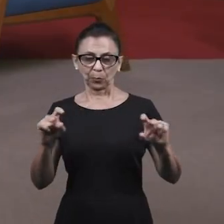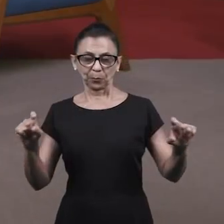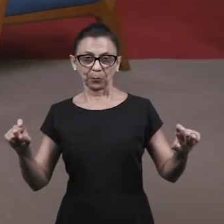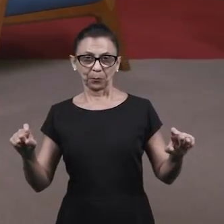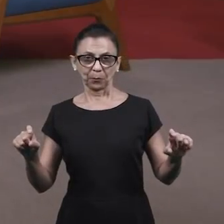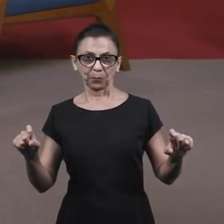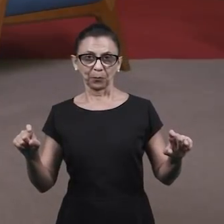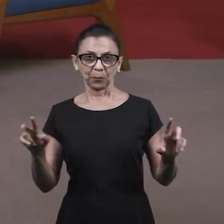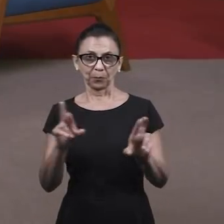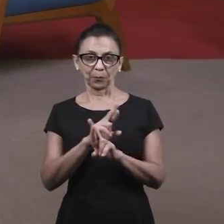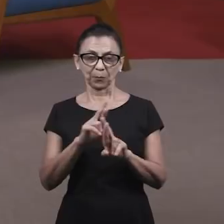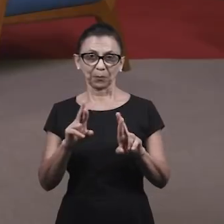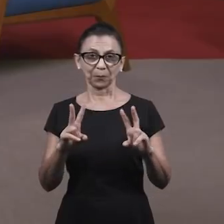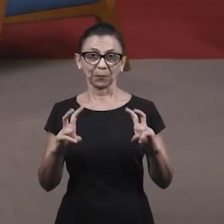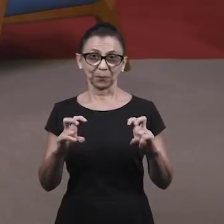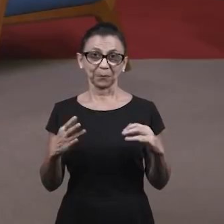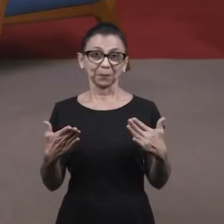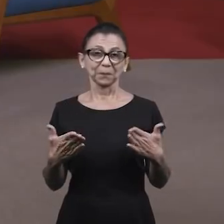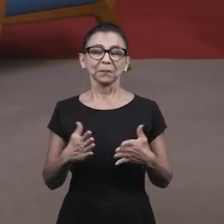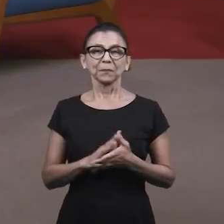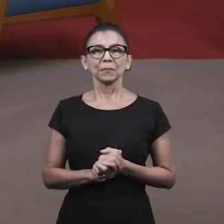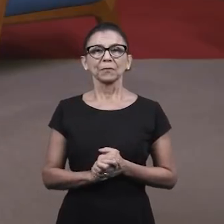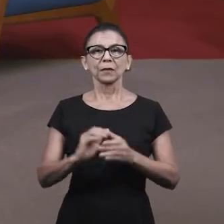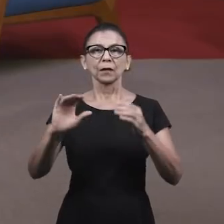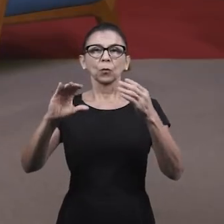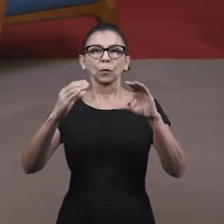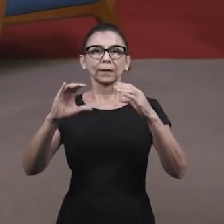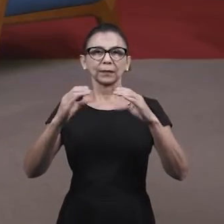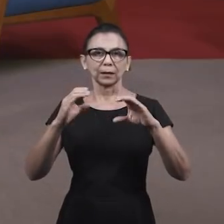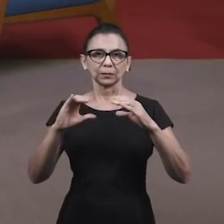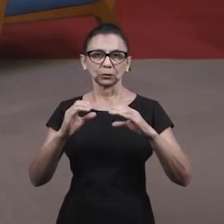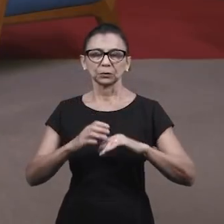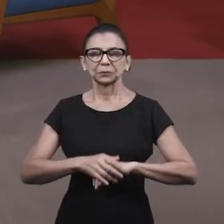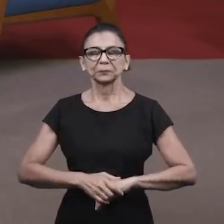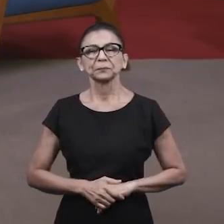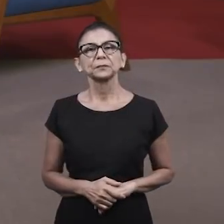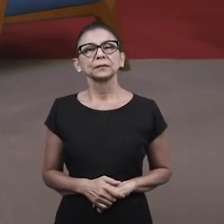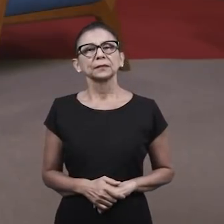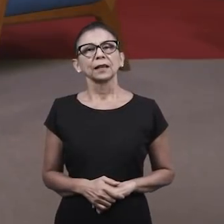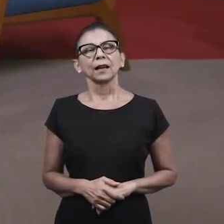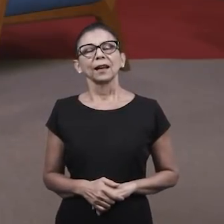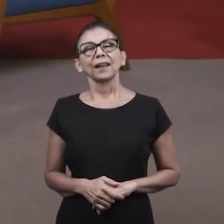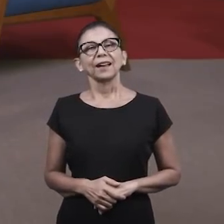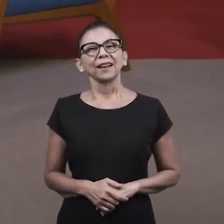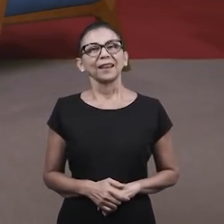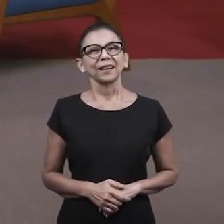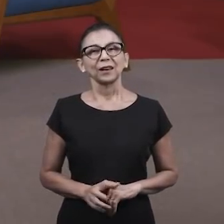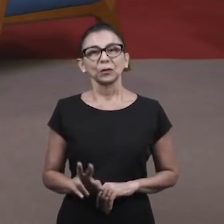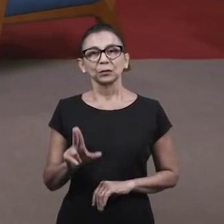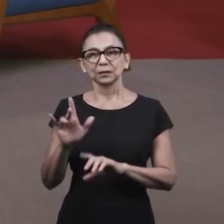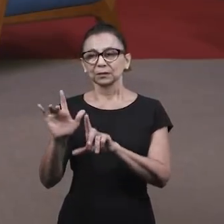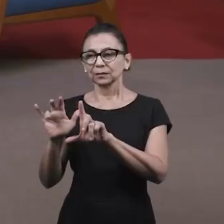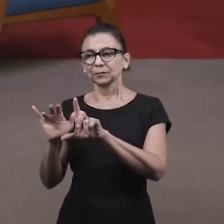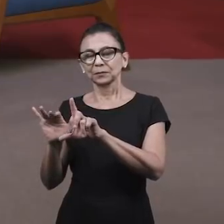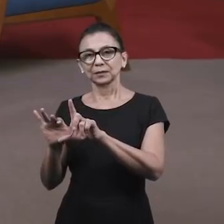alerta, como um despertamento, como um posicionamento,